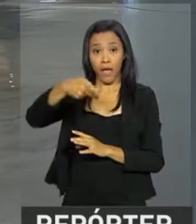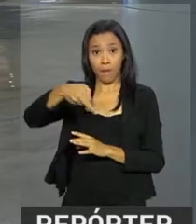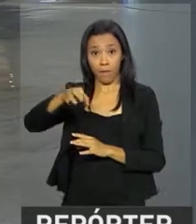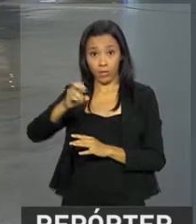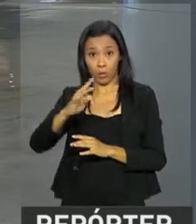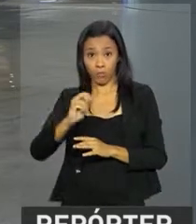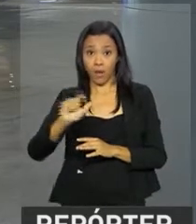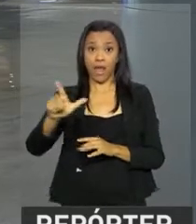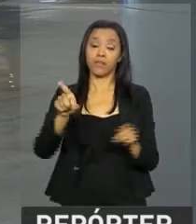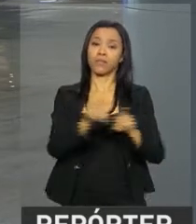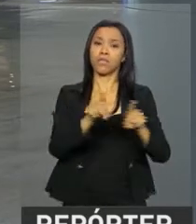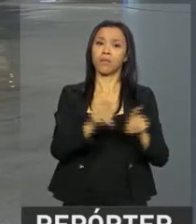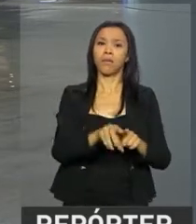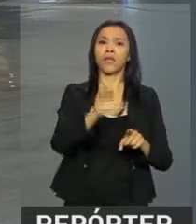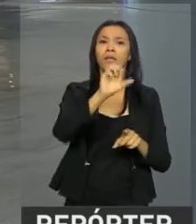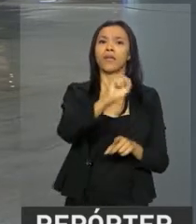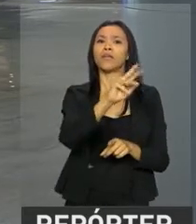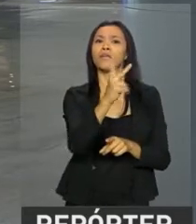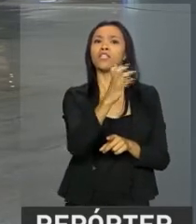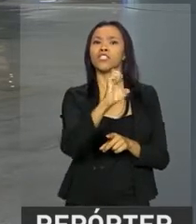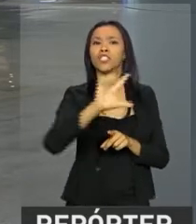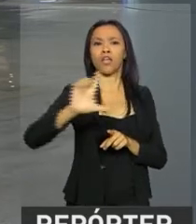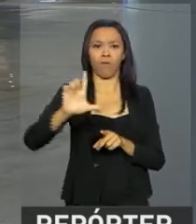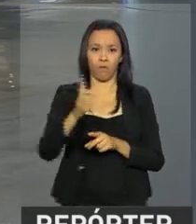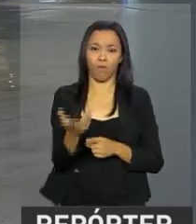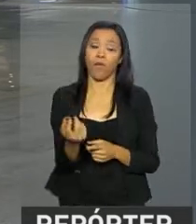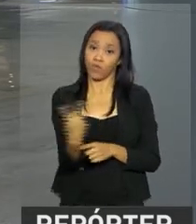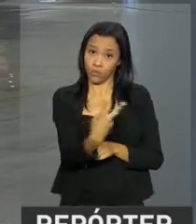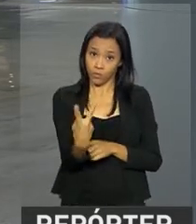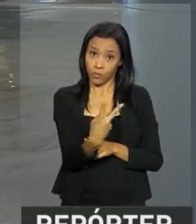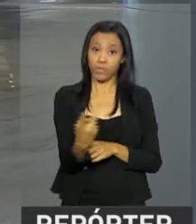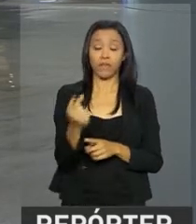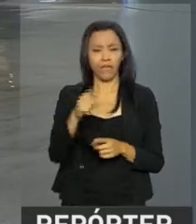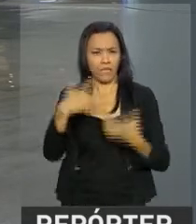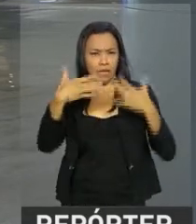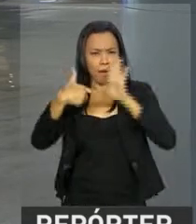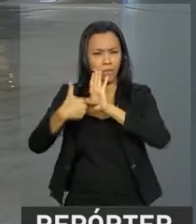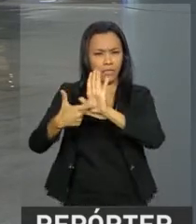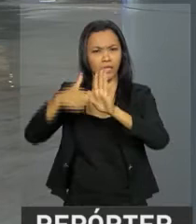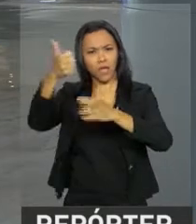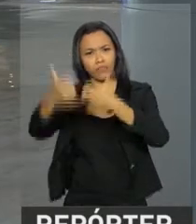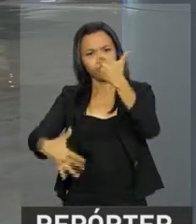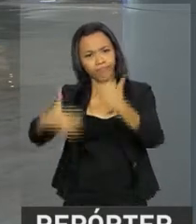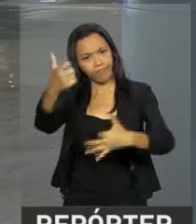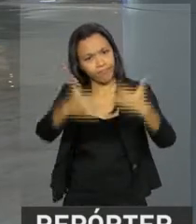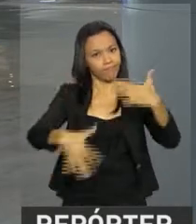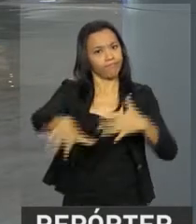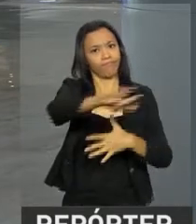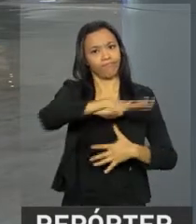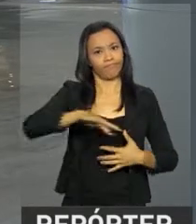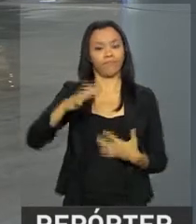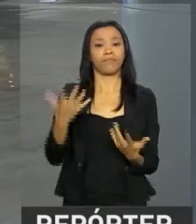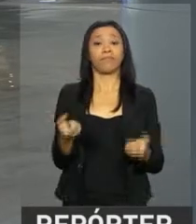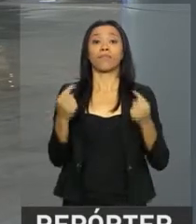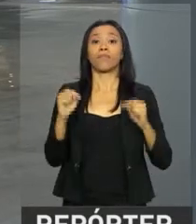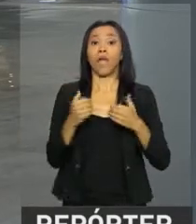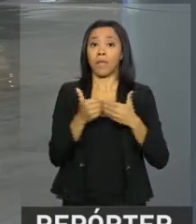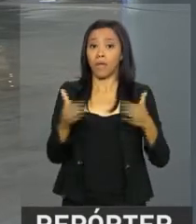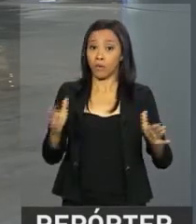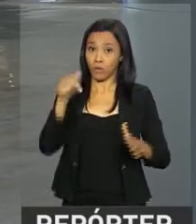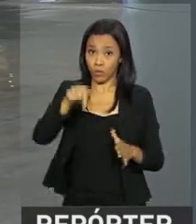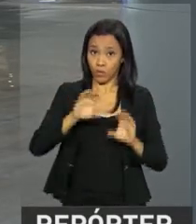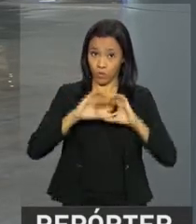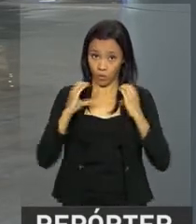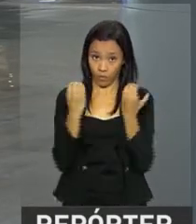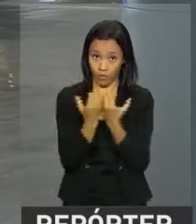Shell. Produtos e serviços vão ser mostrados a especialistas, gestores e autoridades da área. Na abertura do evento hoje pela manhã,